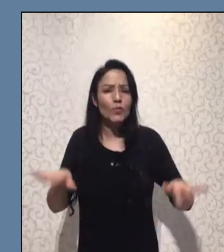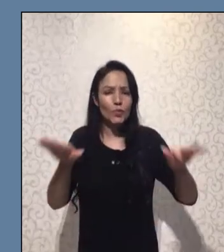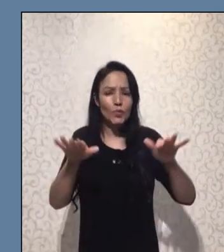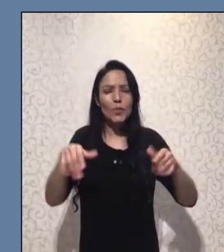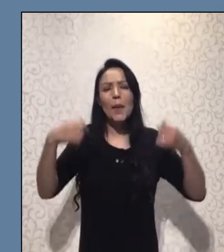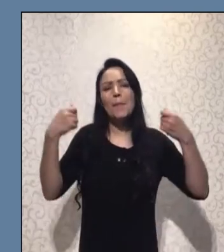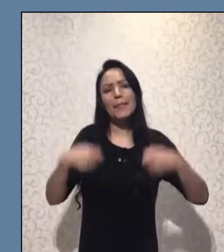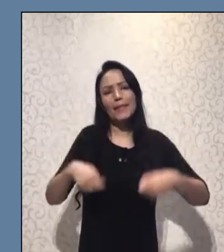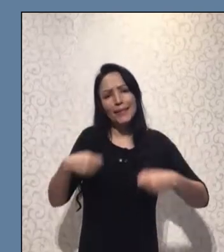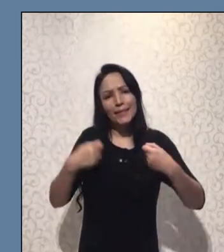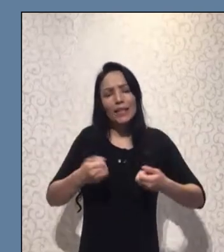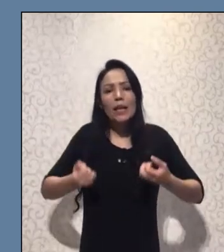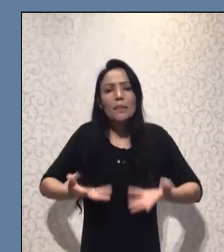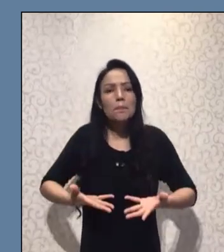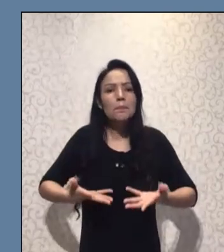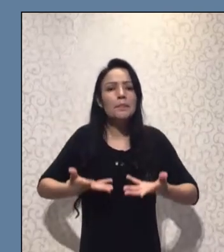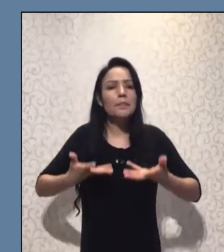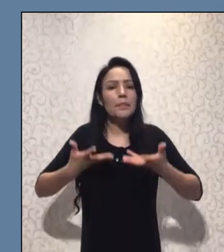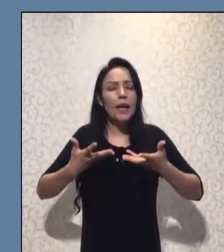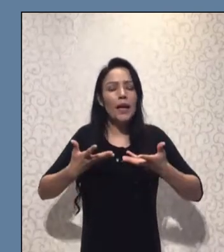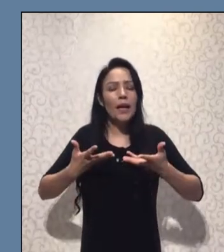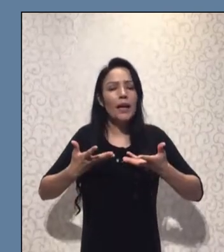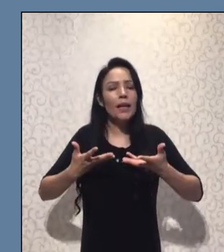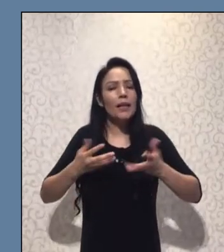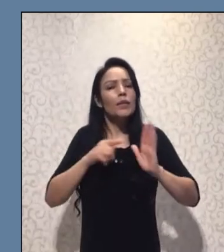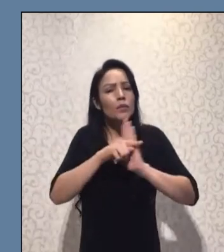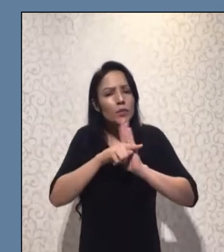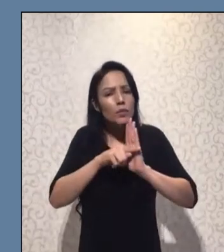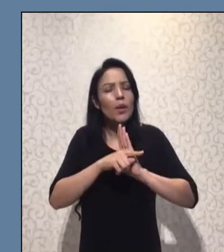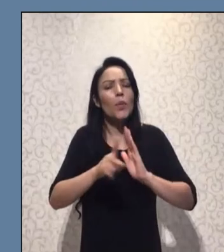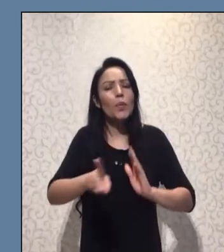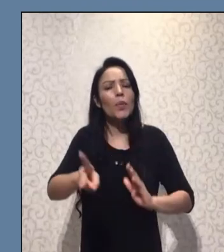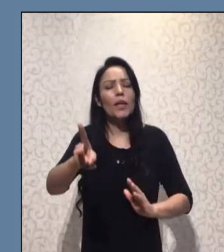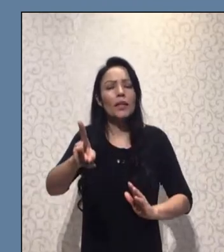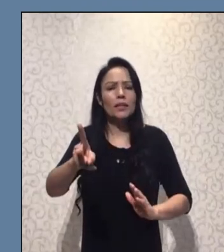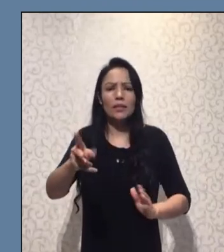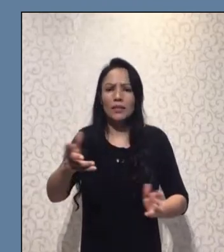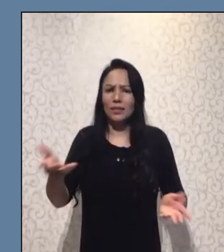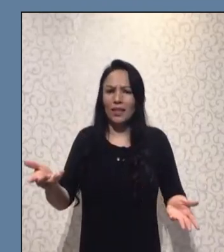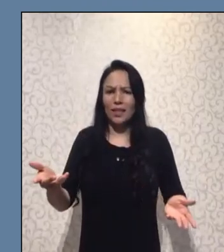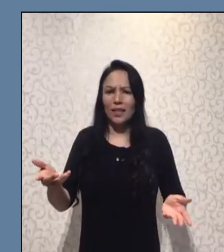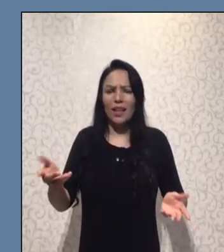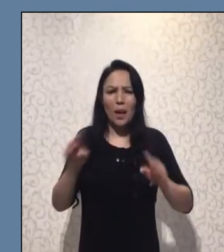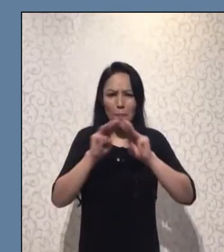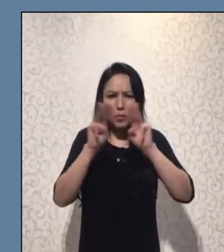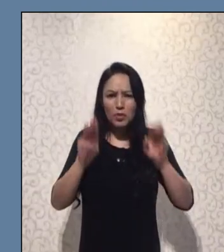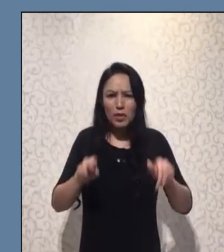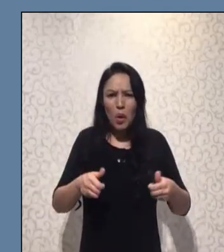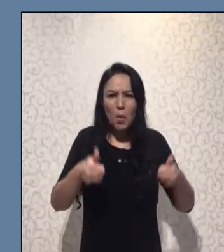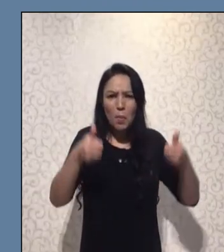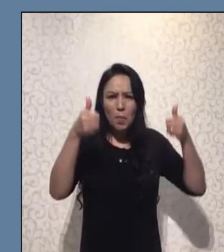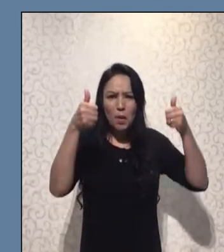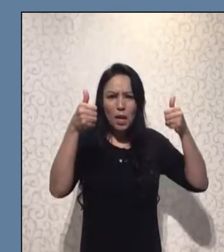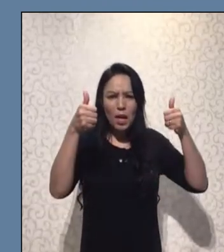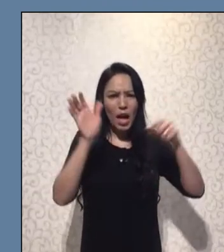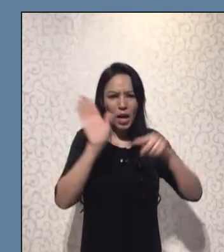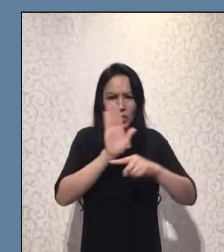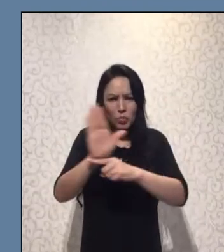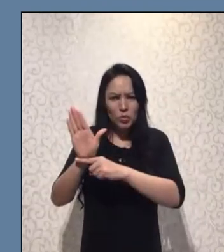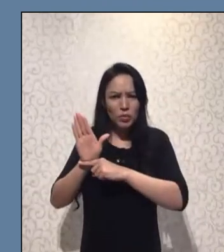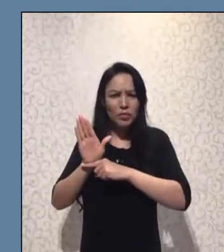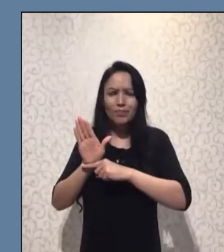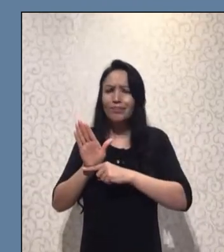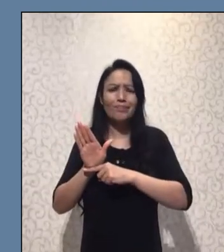motivados a continuar estudando, não vai adiantar nada. Você pode ter museus maravilhosos, porque vai é uma engrenagem, né?